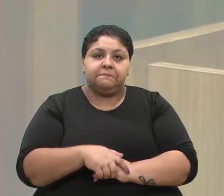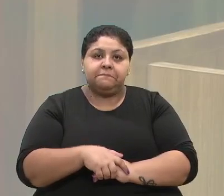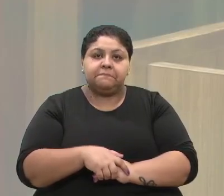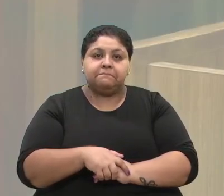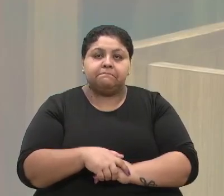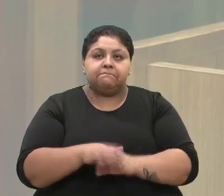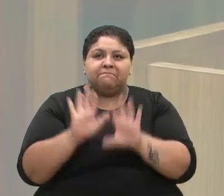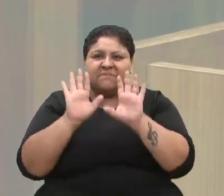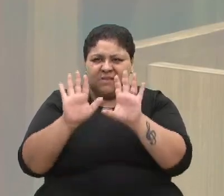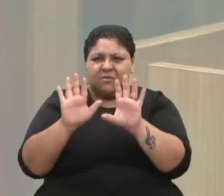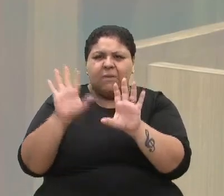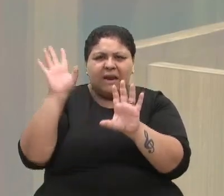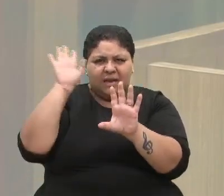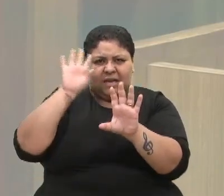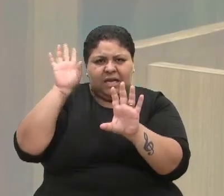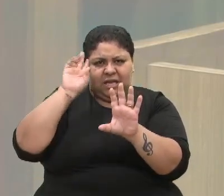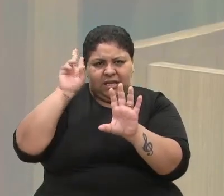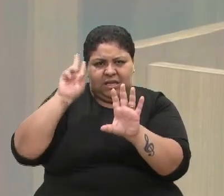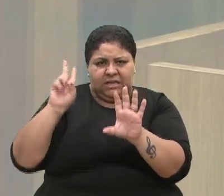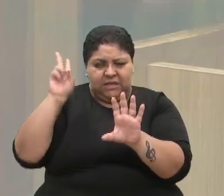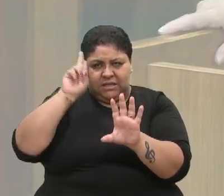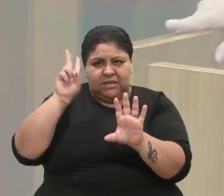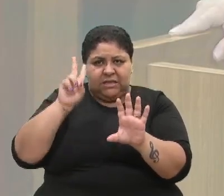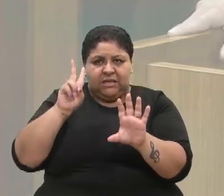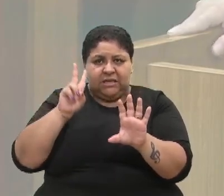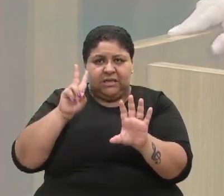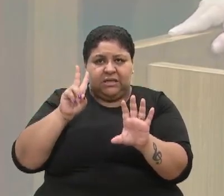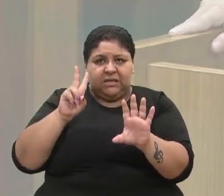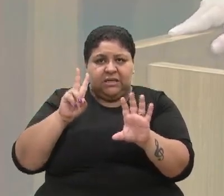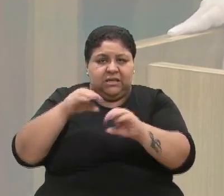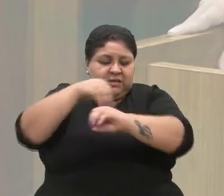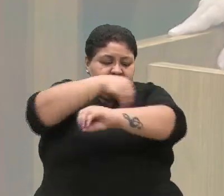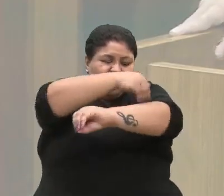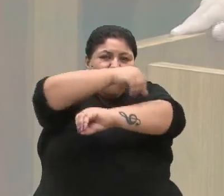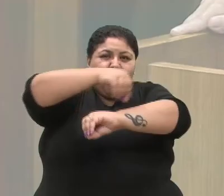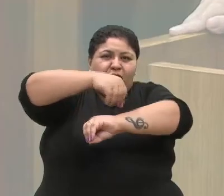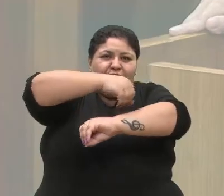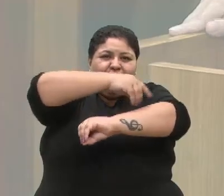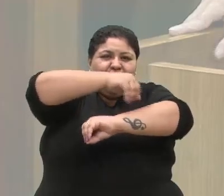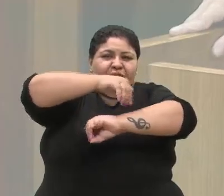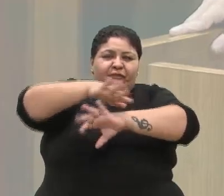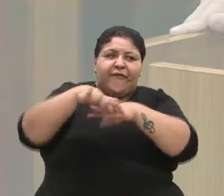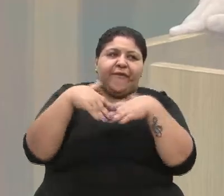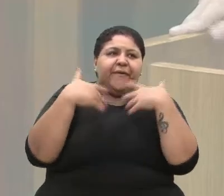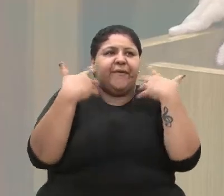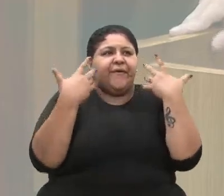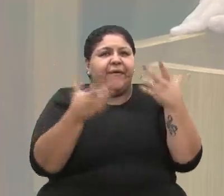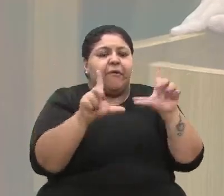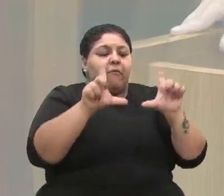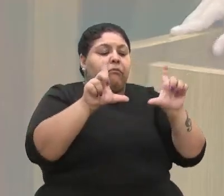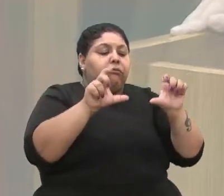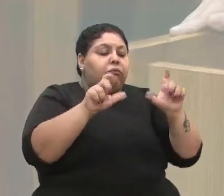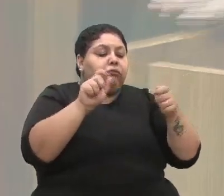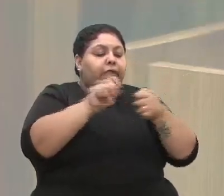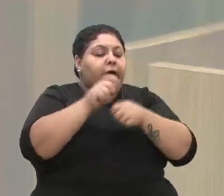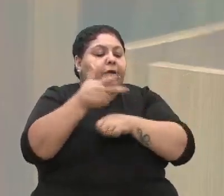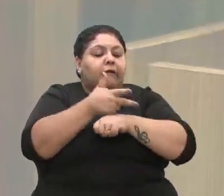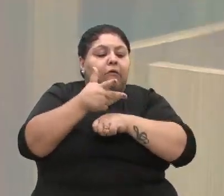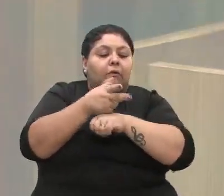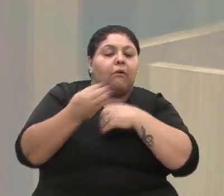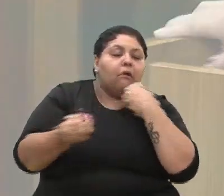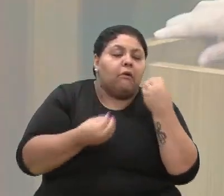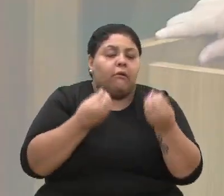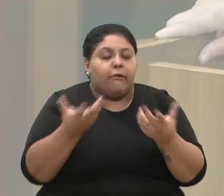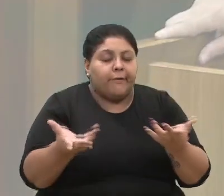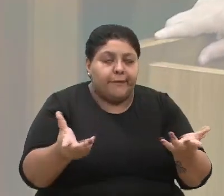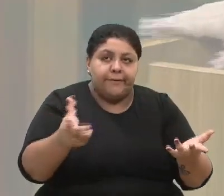Vamos parar com essa história de quando colocam fresado em algumas ruas, vão lá, batem foto, fazem vídeo, como se